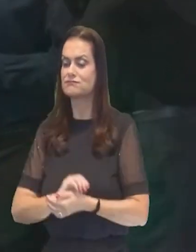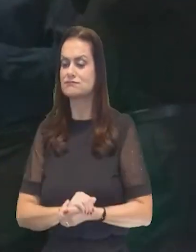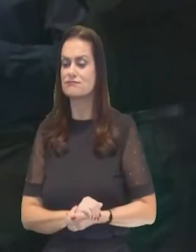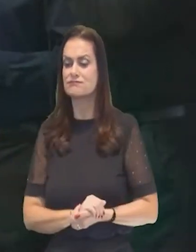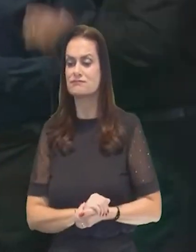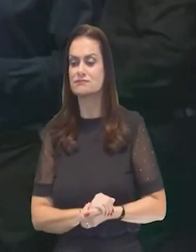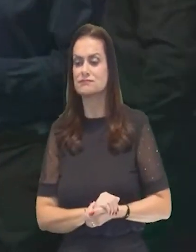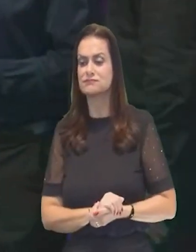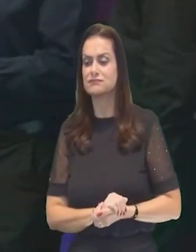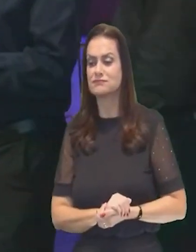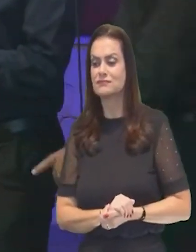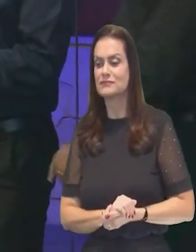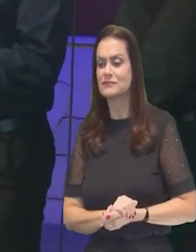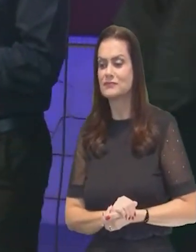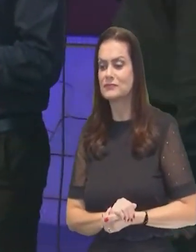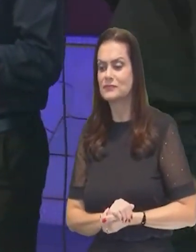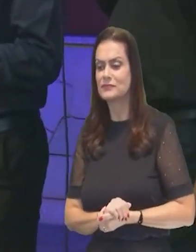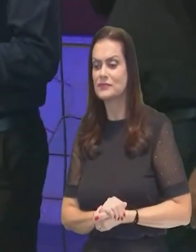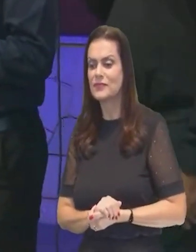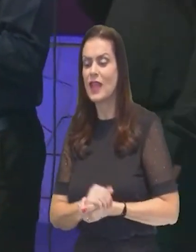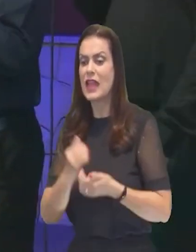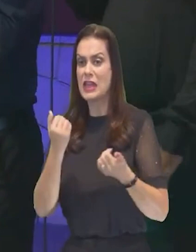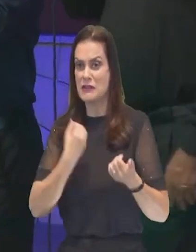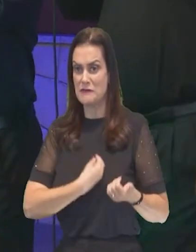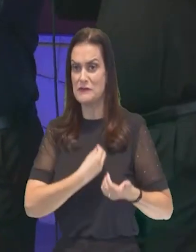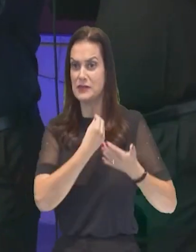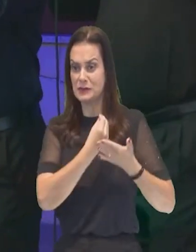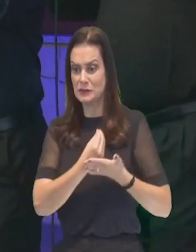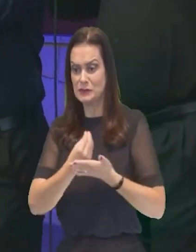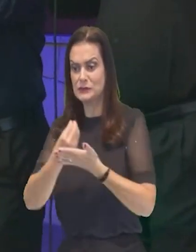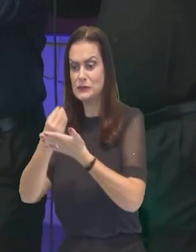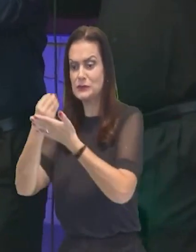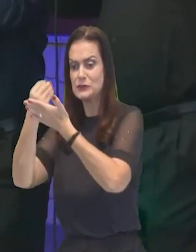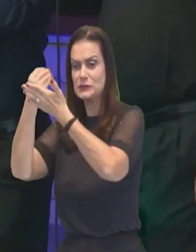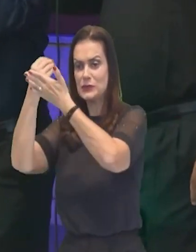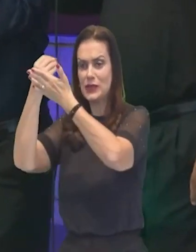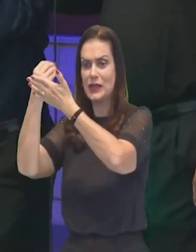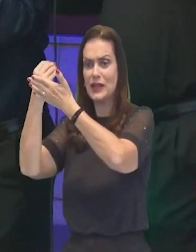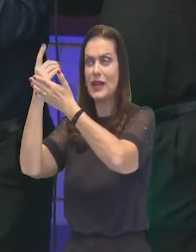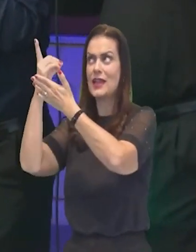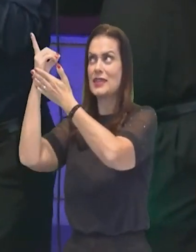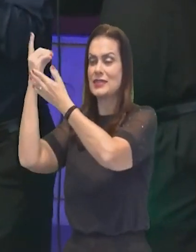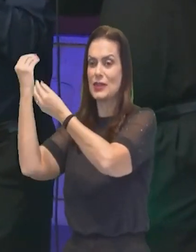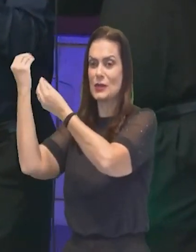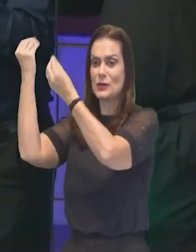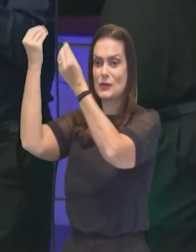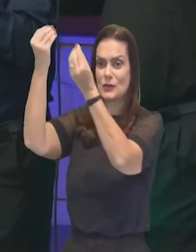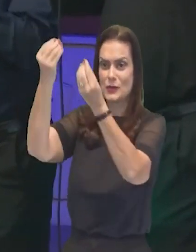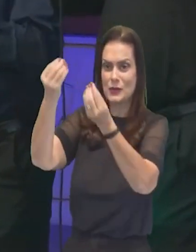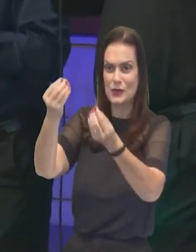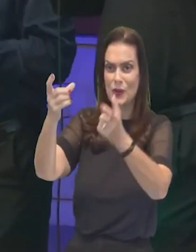Deus? Dá-te ao Senhor a coroa